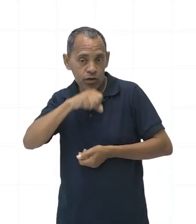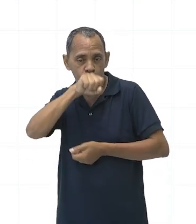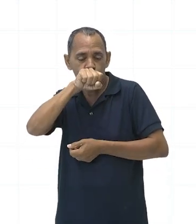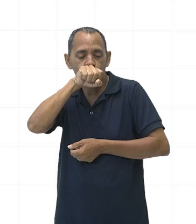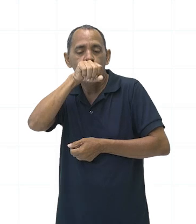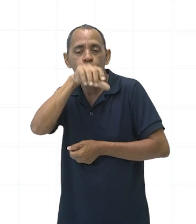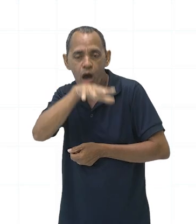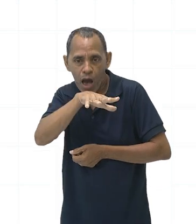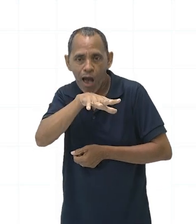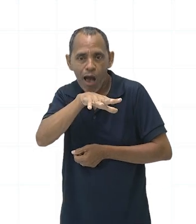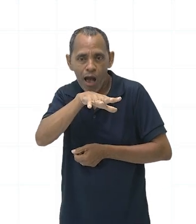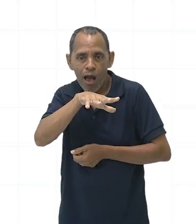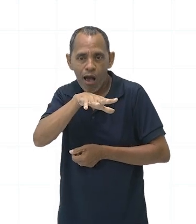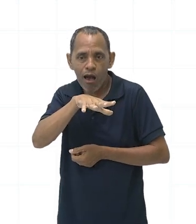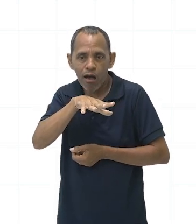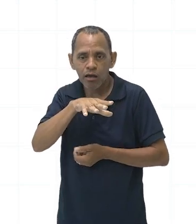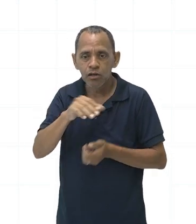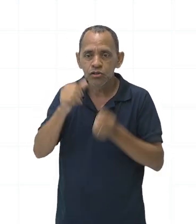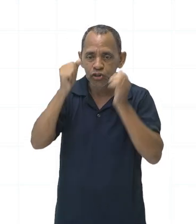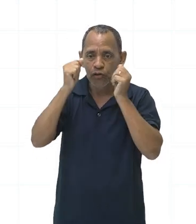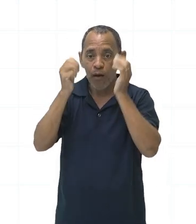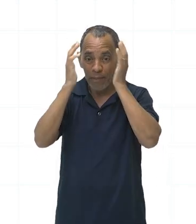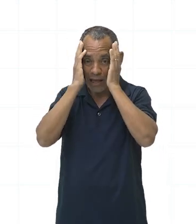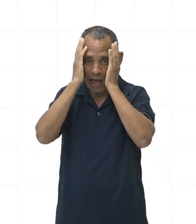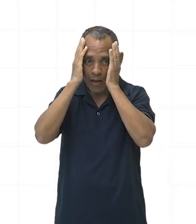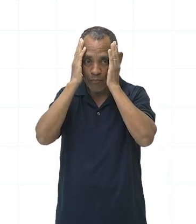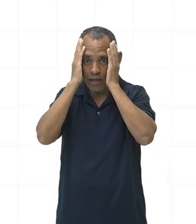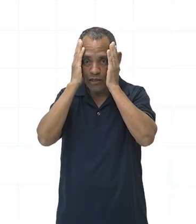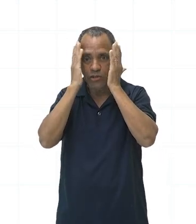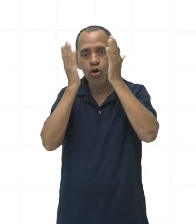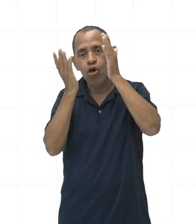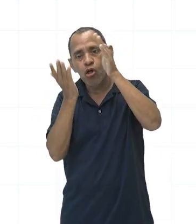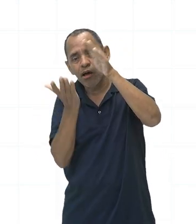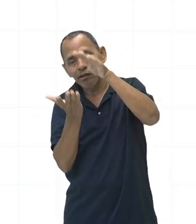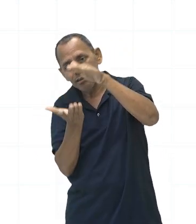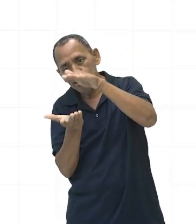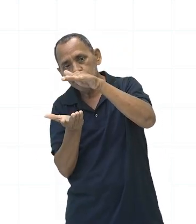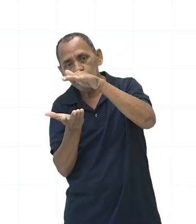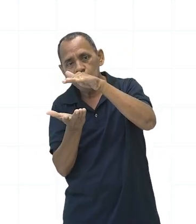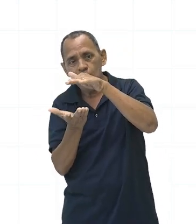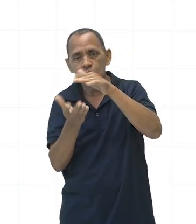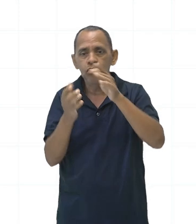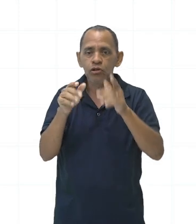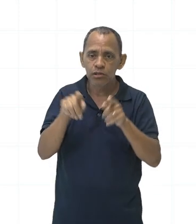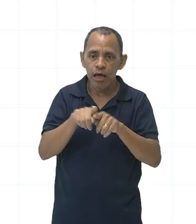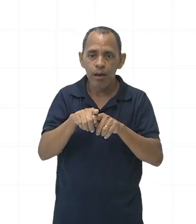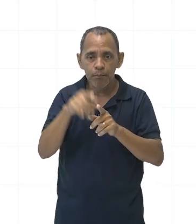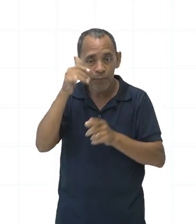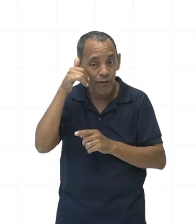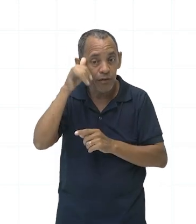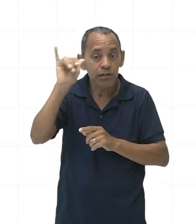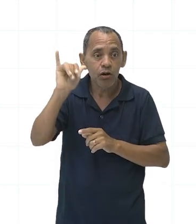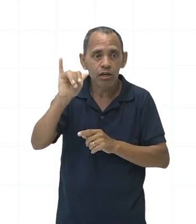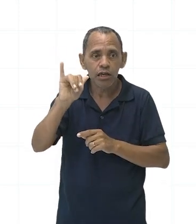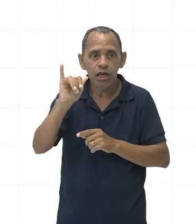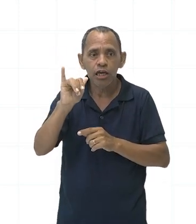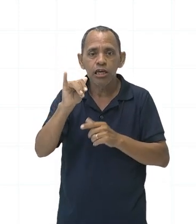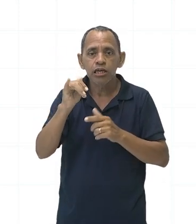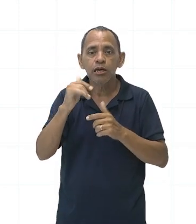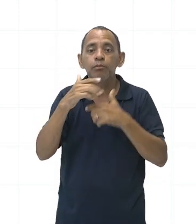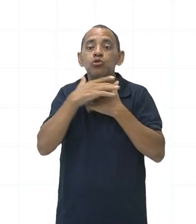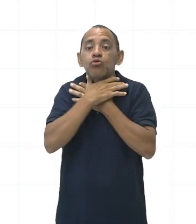a cabeça, né, do acidentado para evitar o sufocamento. Depois que o acidentado